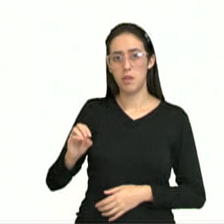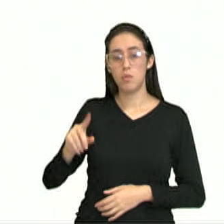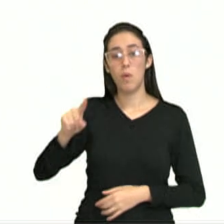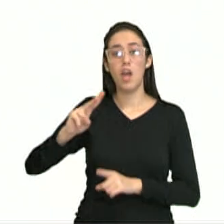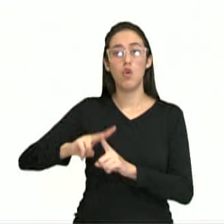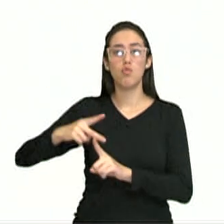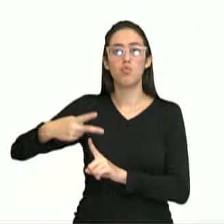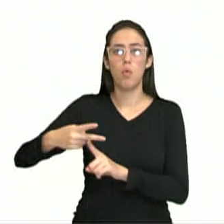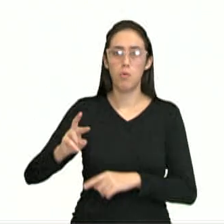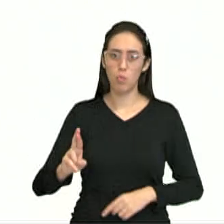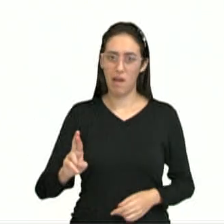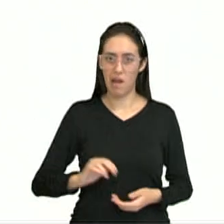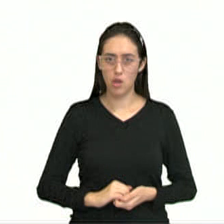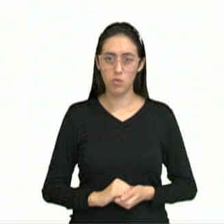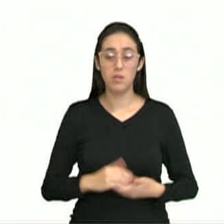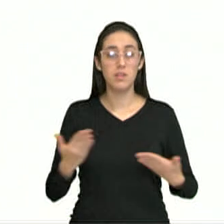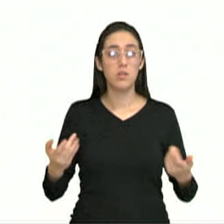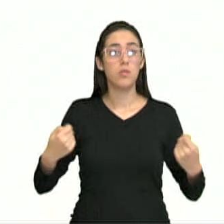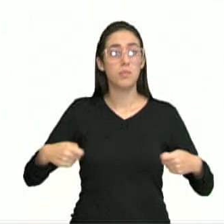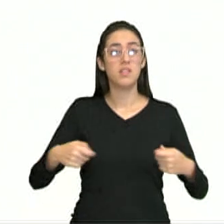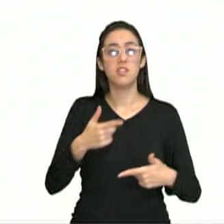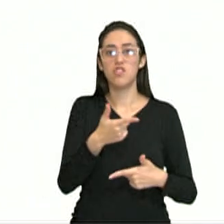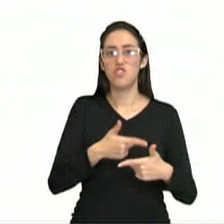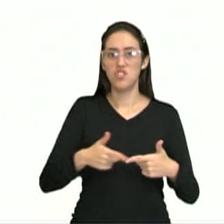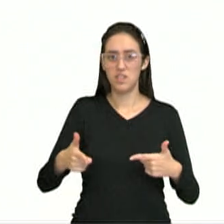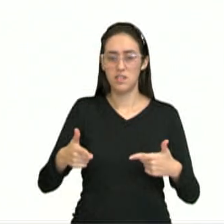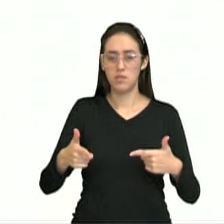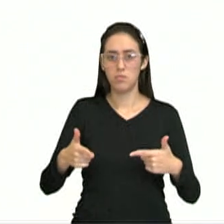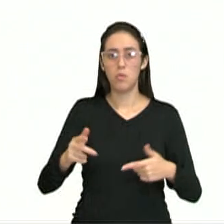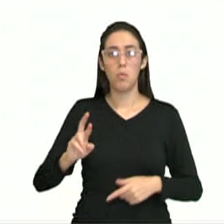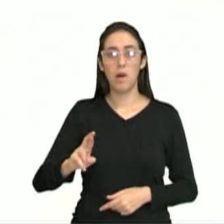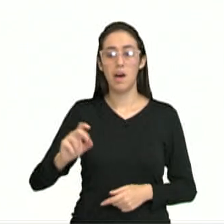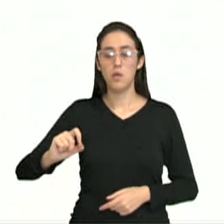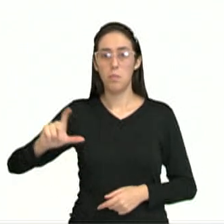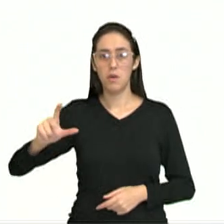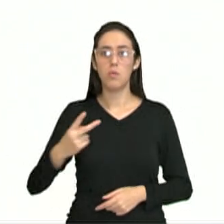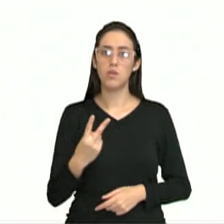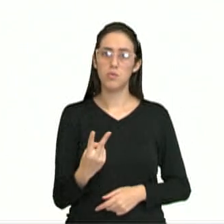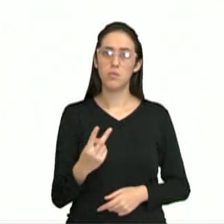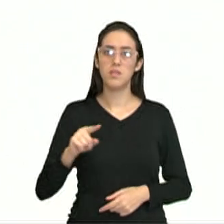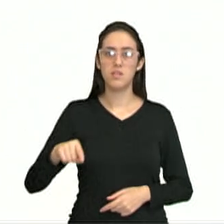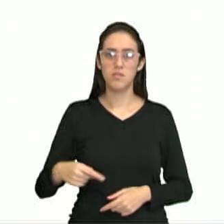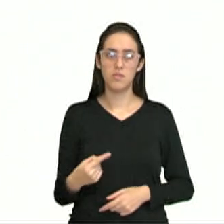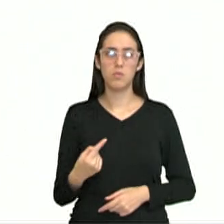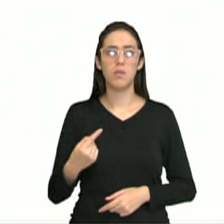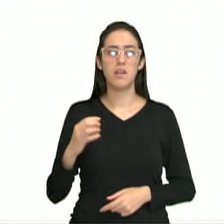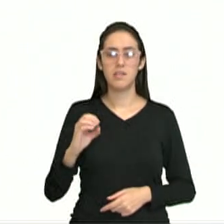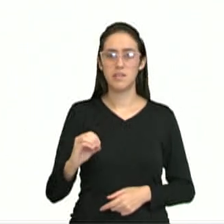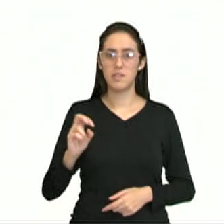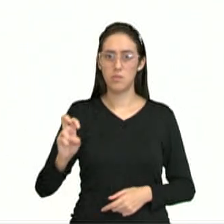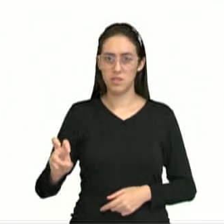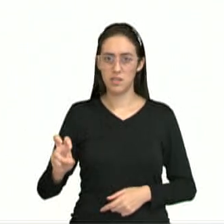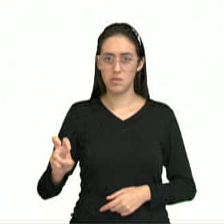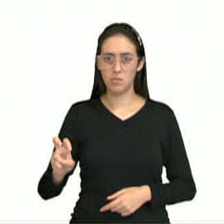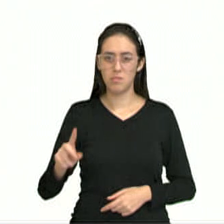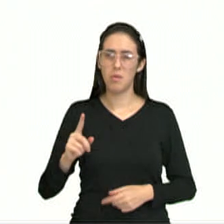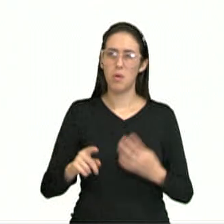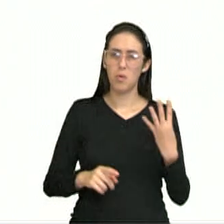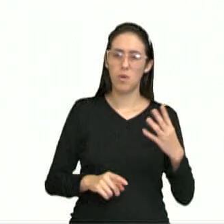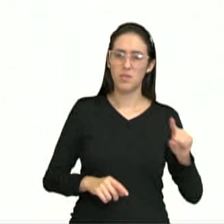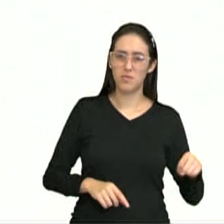tem que fazer? Fazer a divisão. Então, o raio maior, 2,05, que era 4,1 dividido por